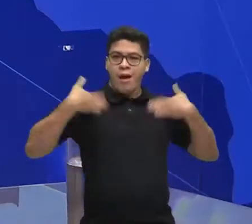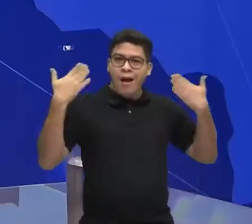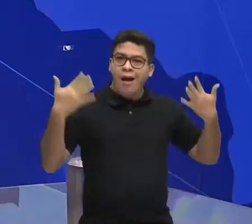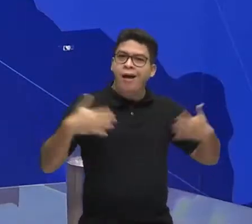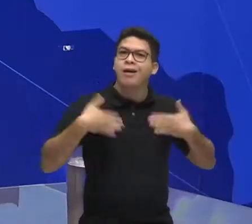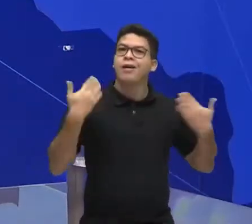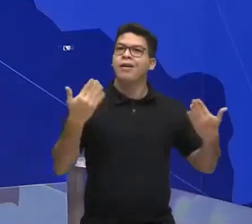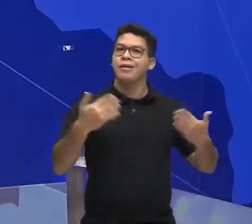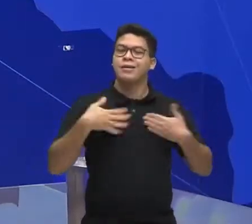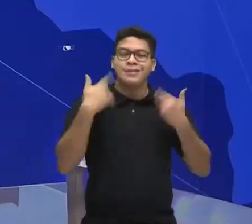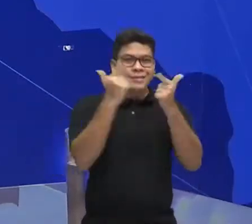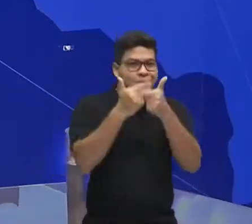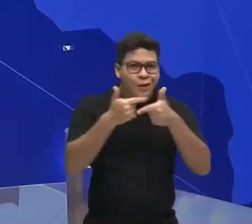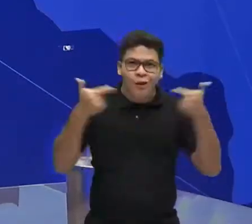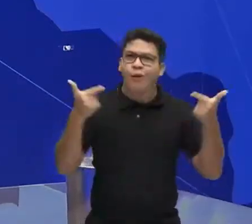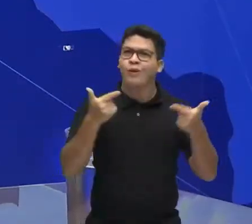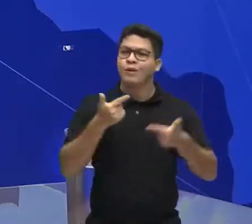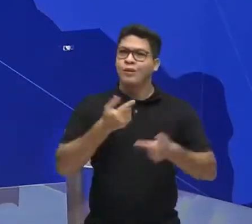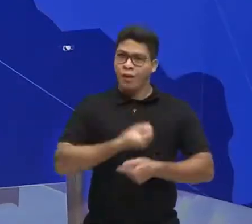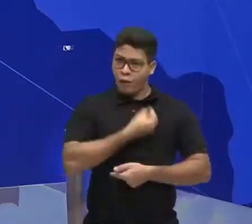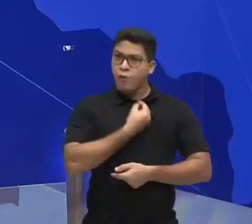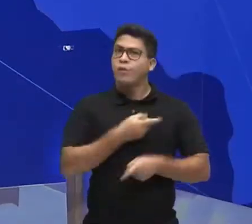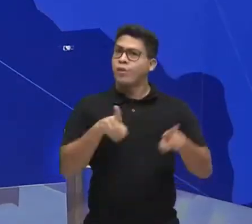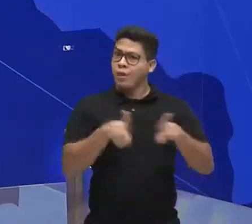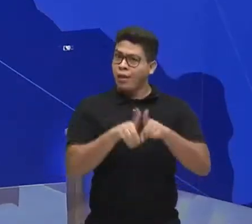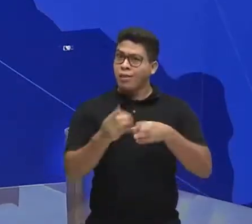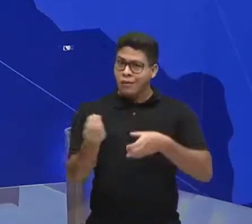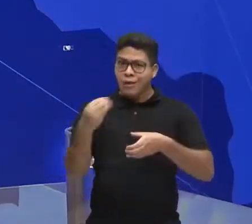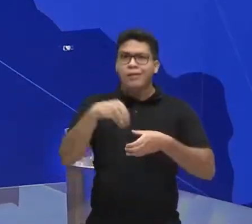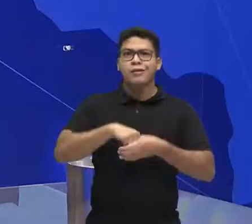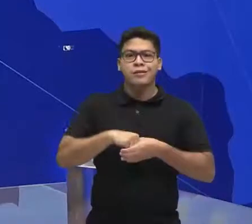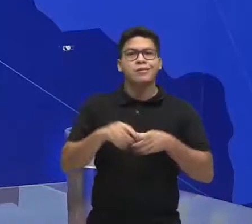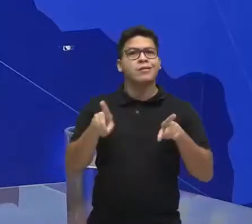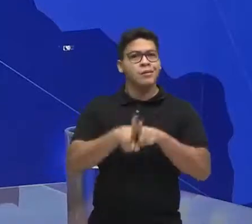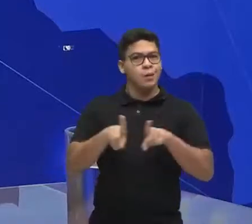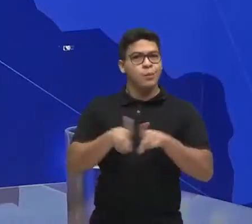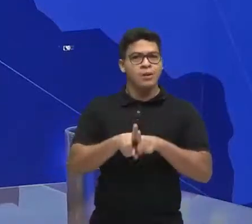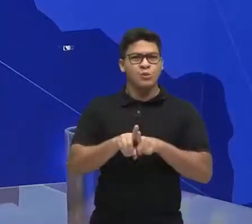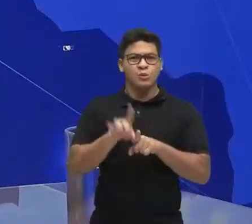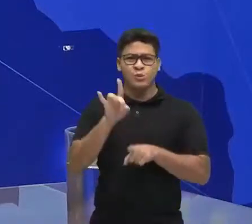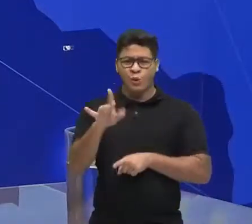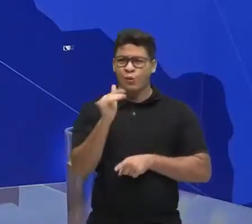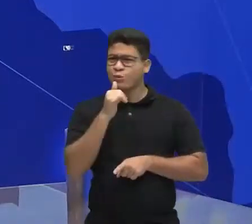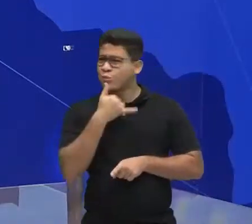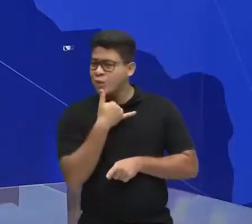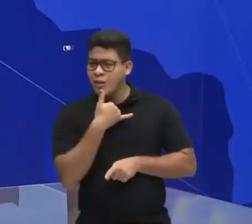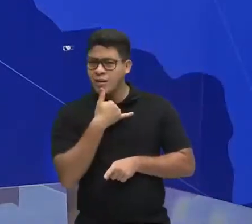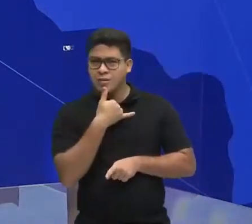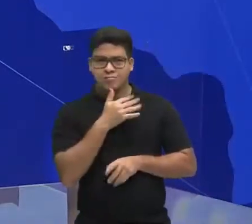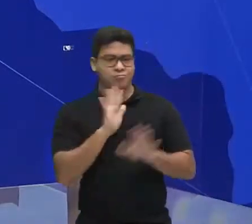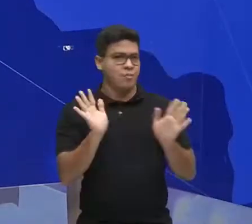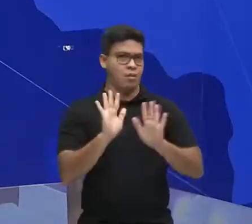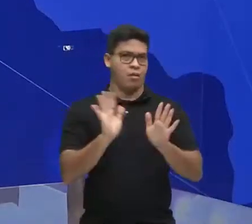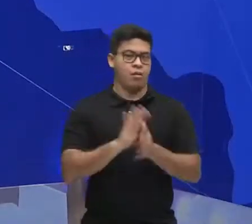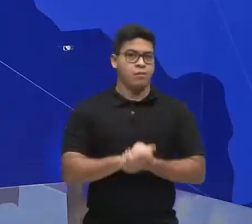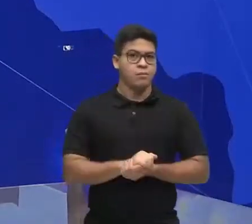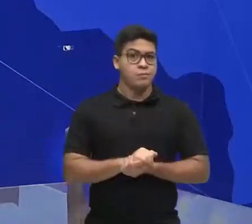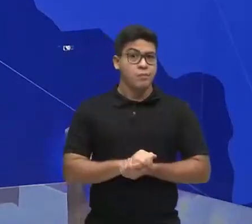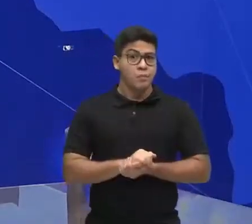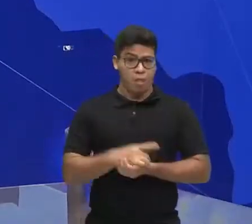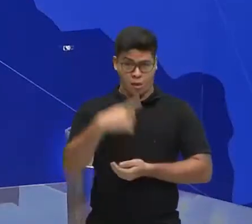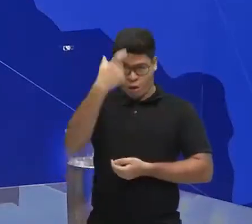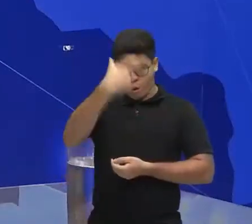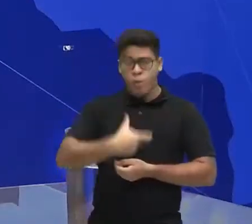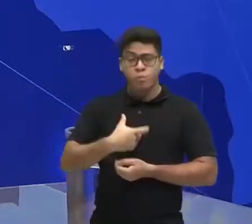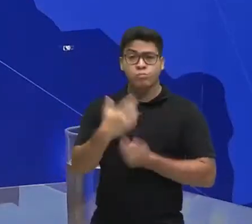alegrias. Então, eu hoje respondo como psicólogo aqui, que estou realizando o meu trabalho, mas também